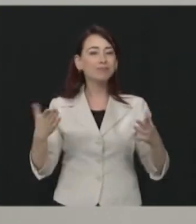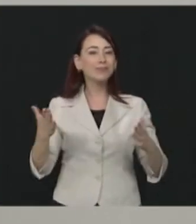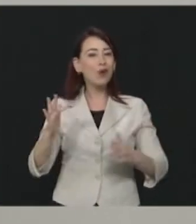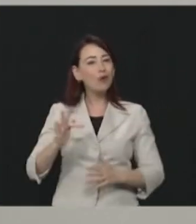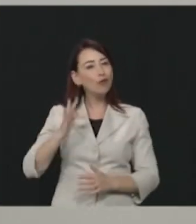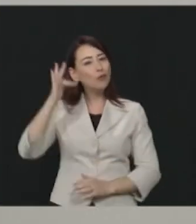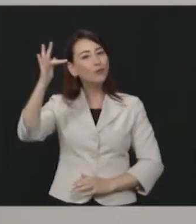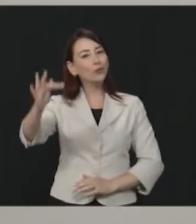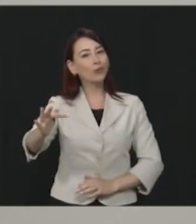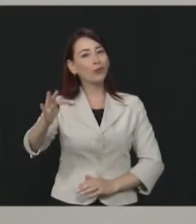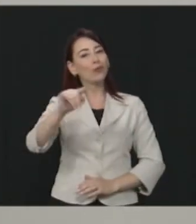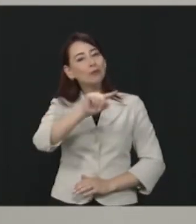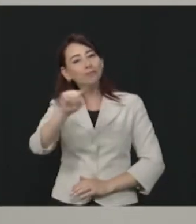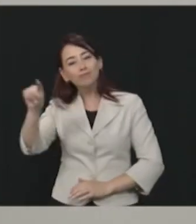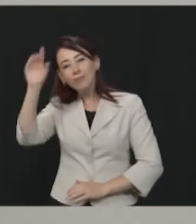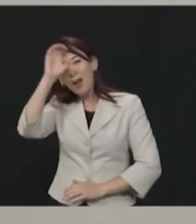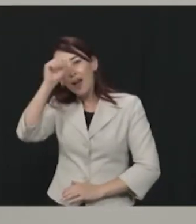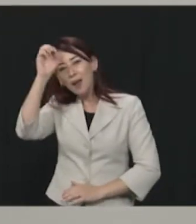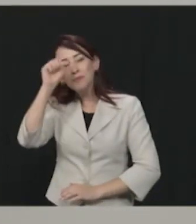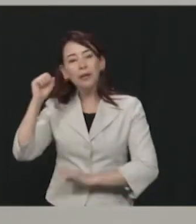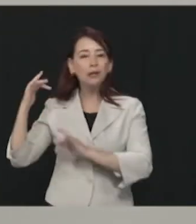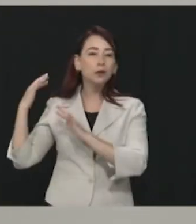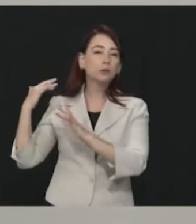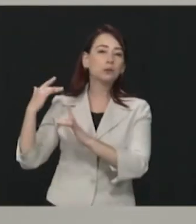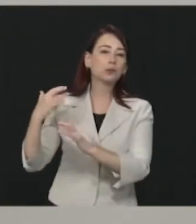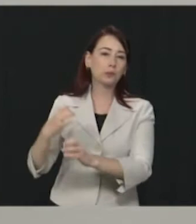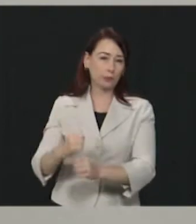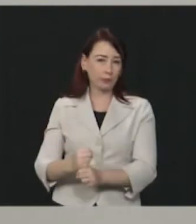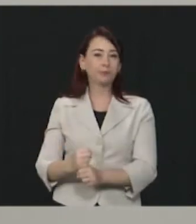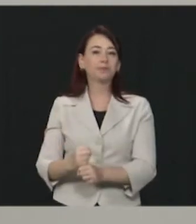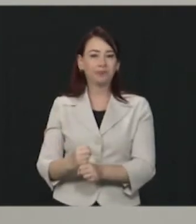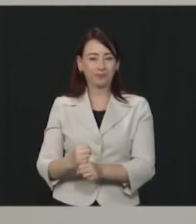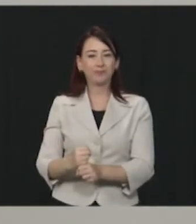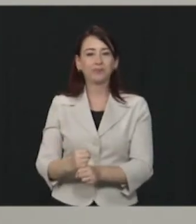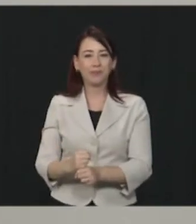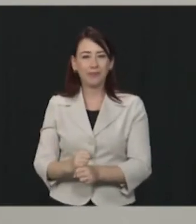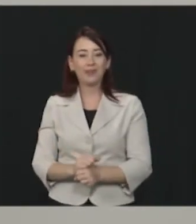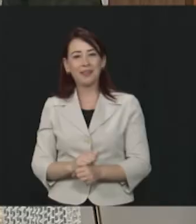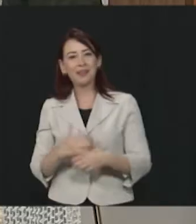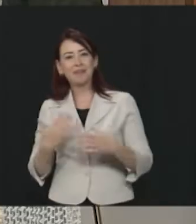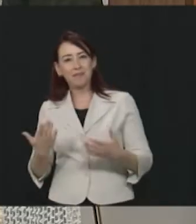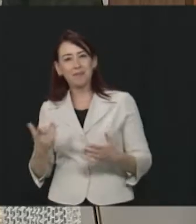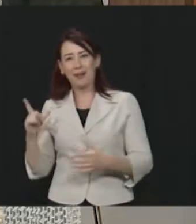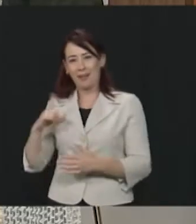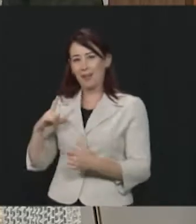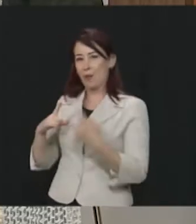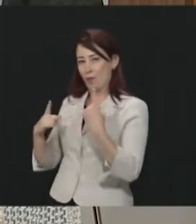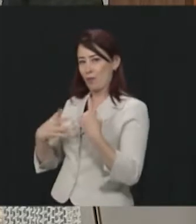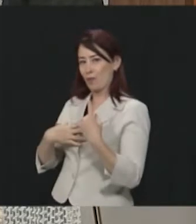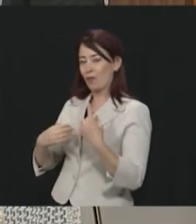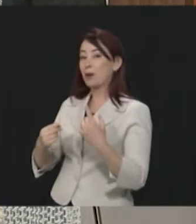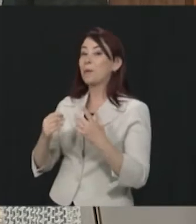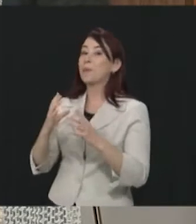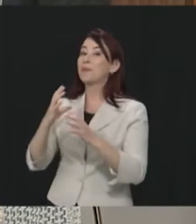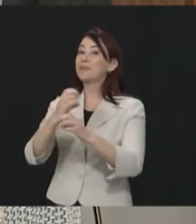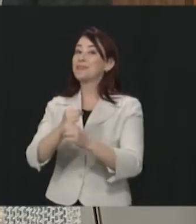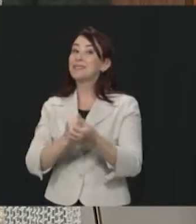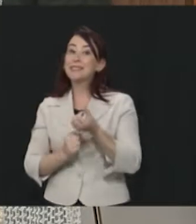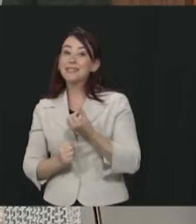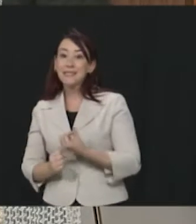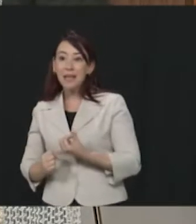o aprendizado que eu tive durante toda a minha vida. A senhora tem mais filhos além do... Eu tenho 6